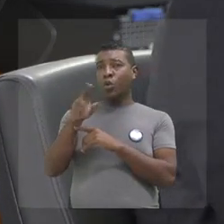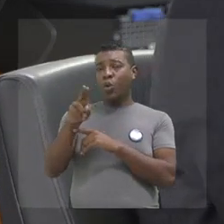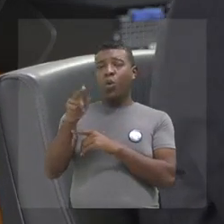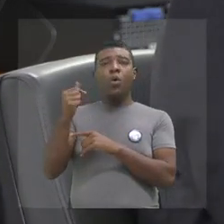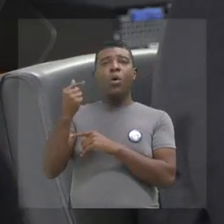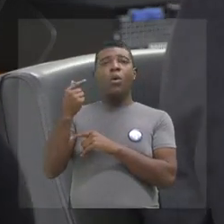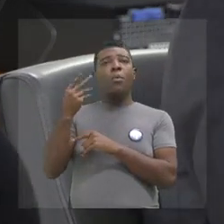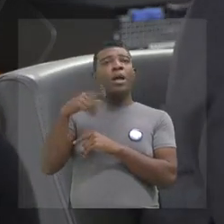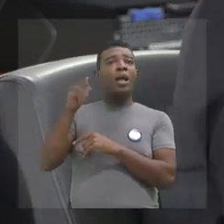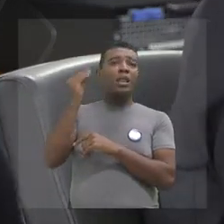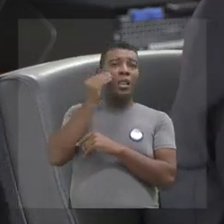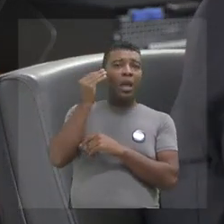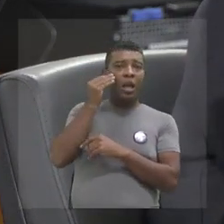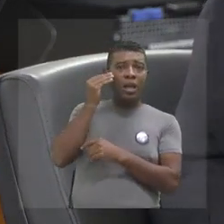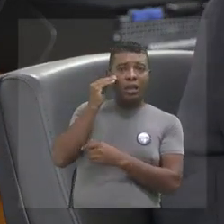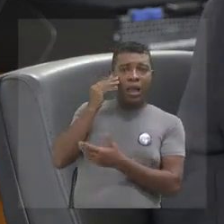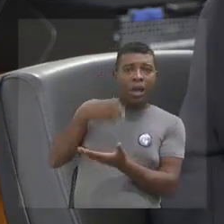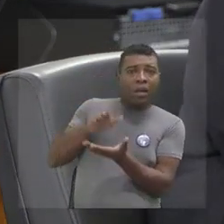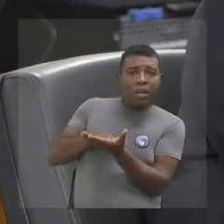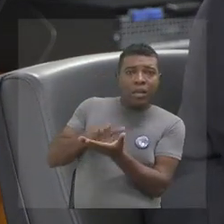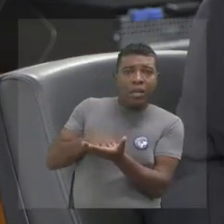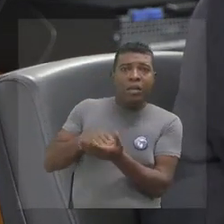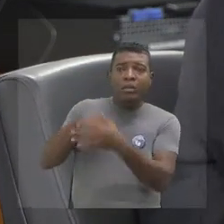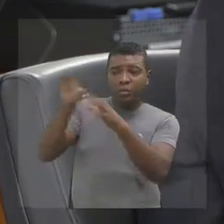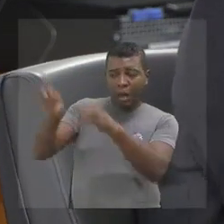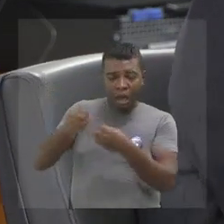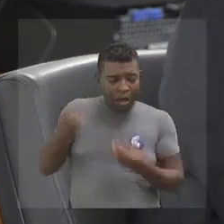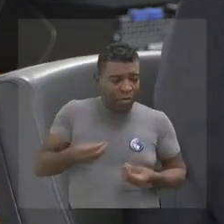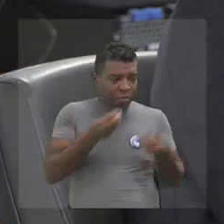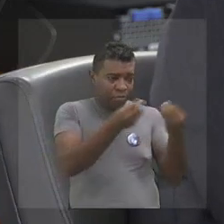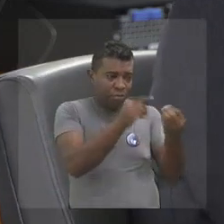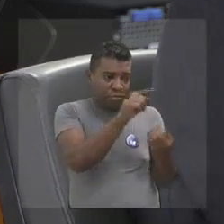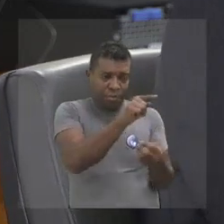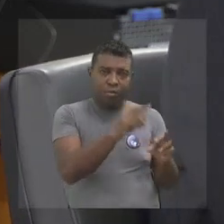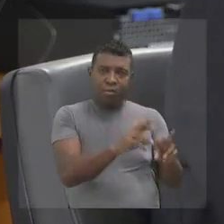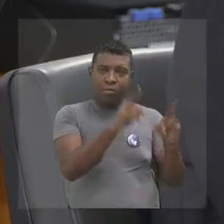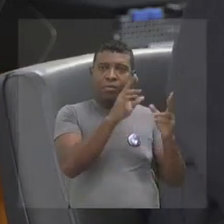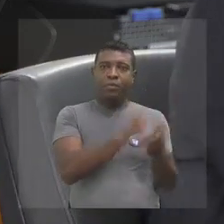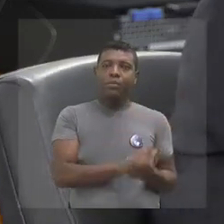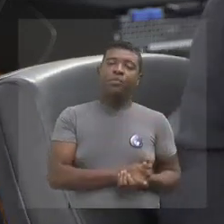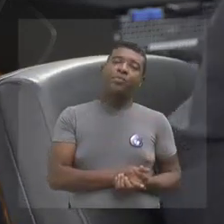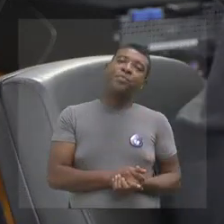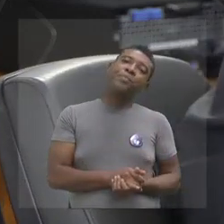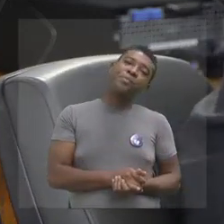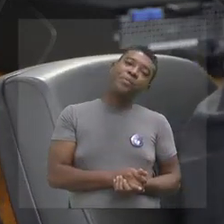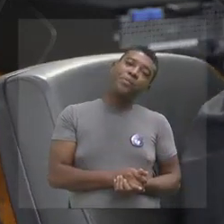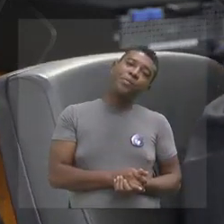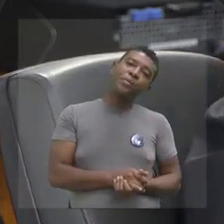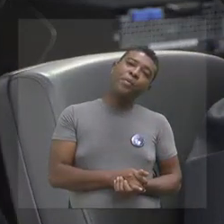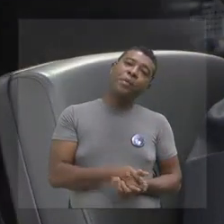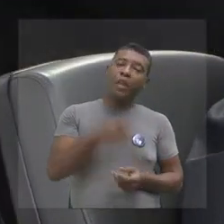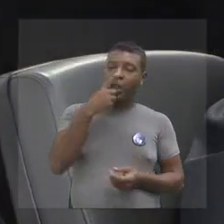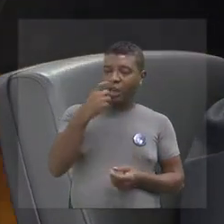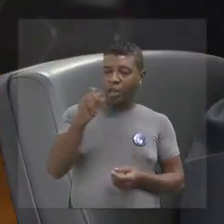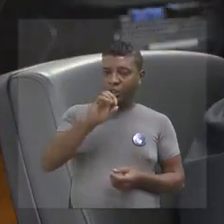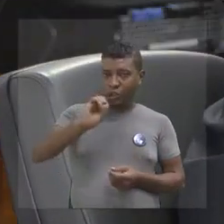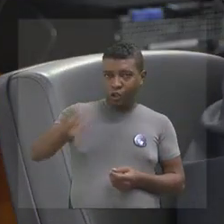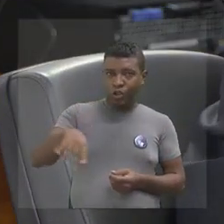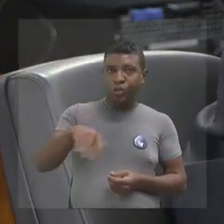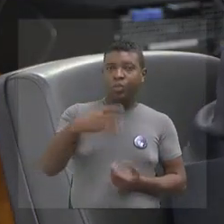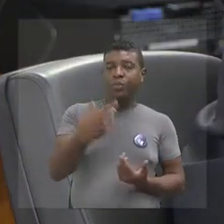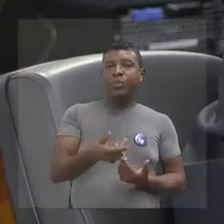da cobrança etc para passar para o senhor em relação a aos lixões é como também